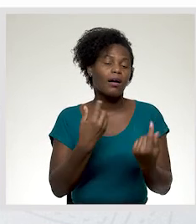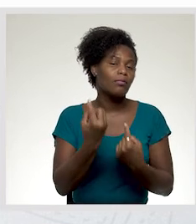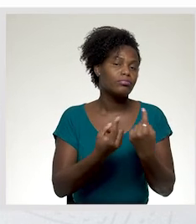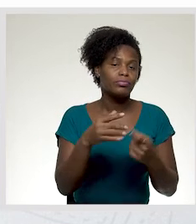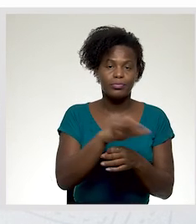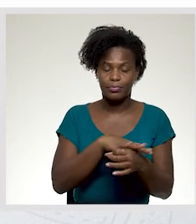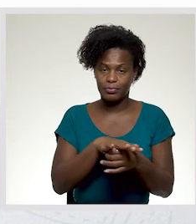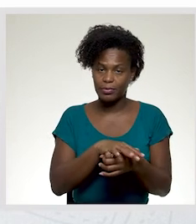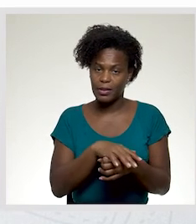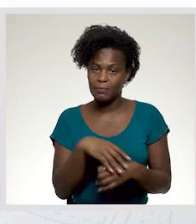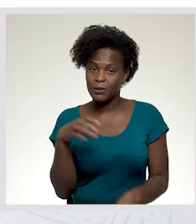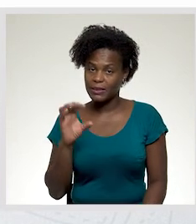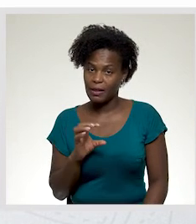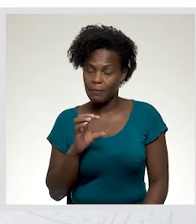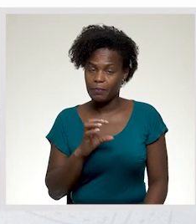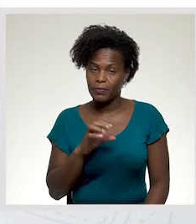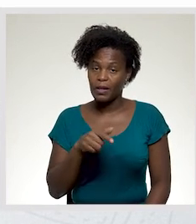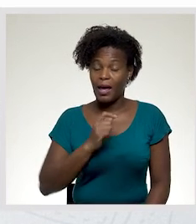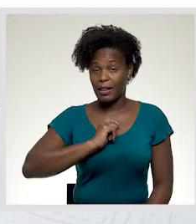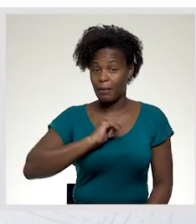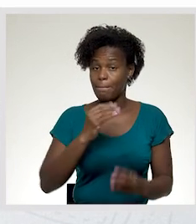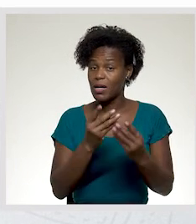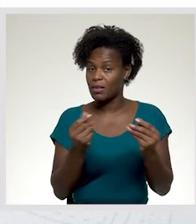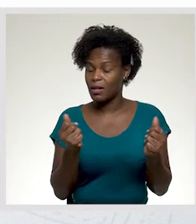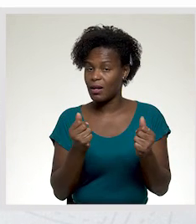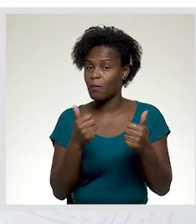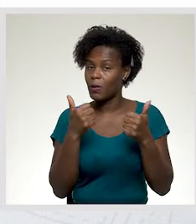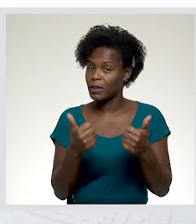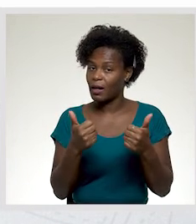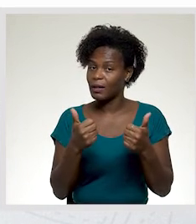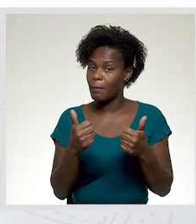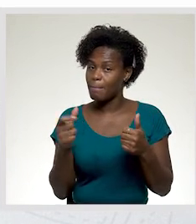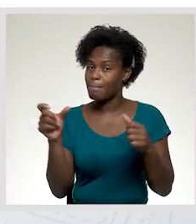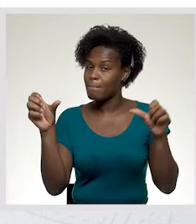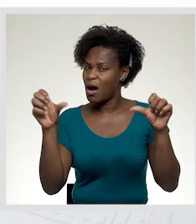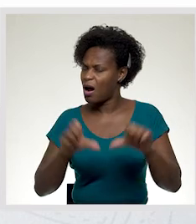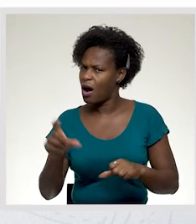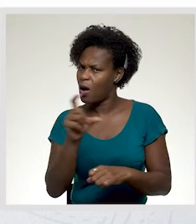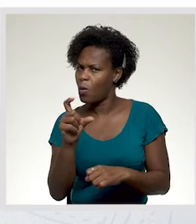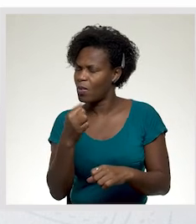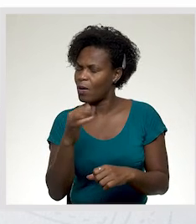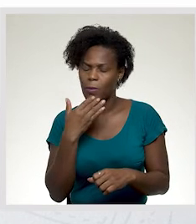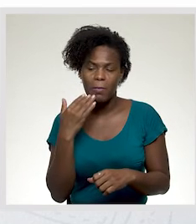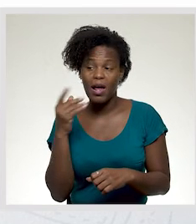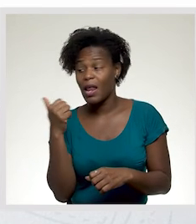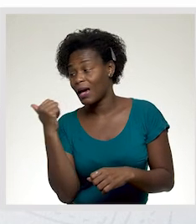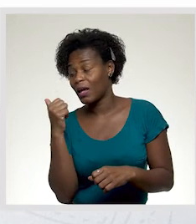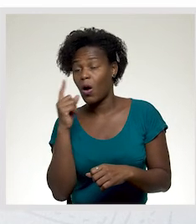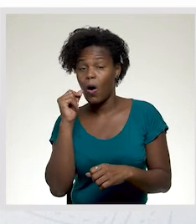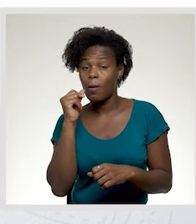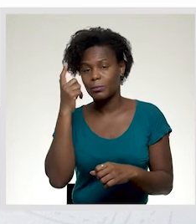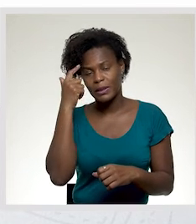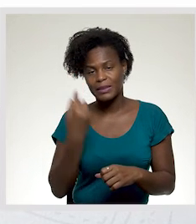cada circunstância. E a linha C, na ética material, a bondade e a maldade não dependem daquilo que o